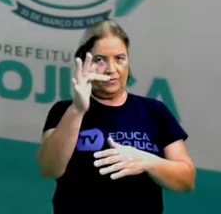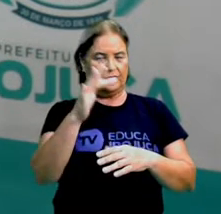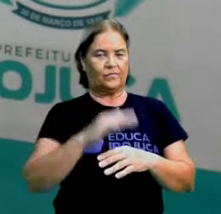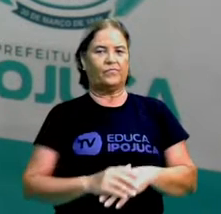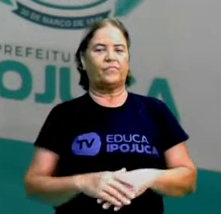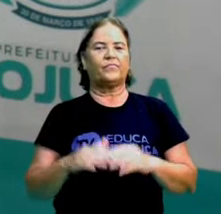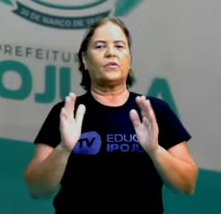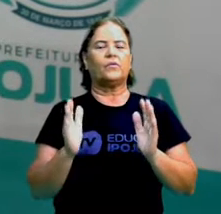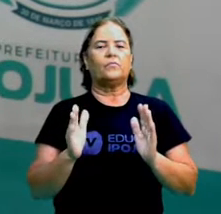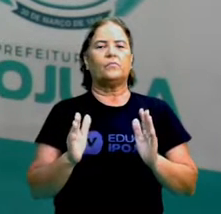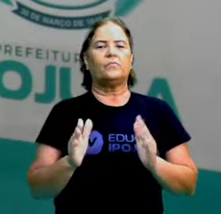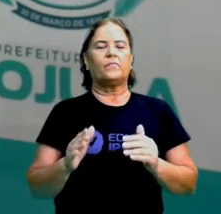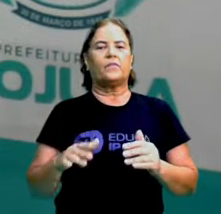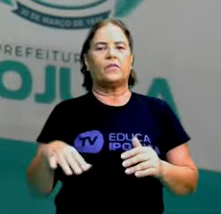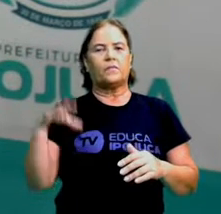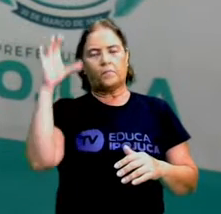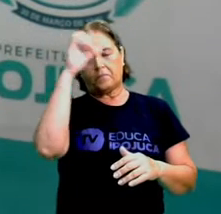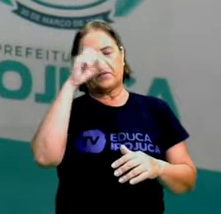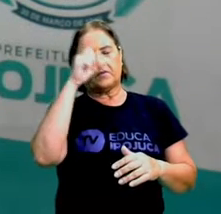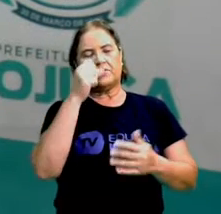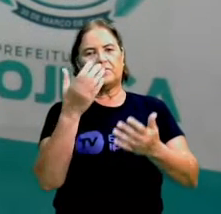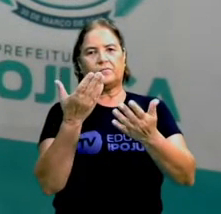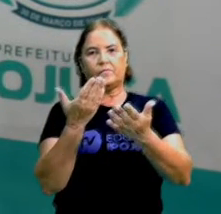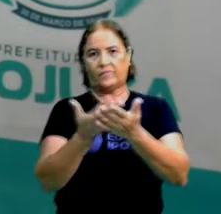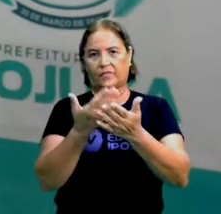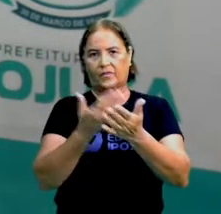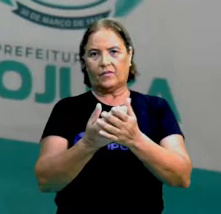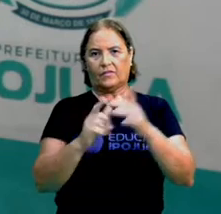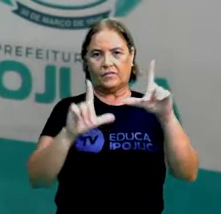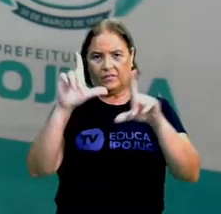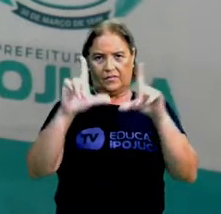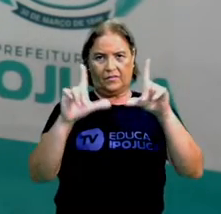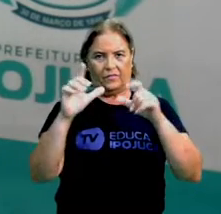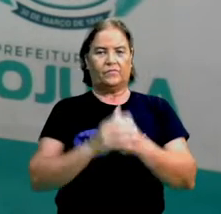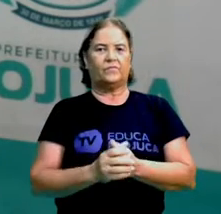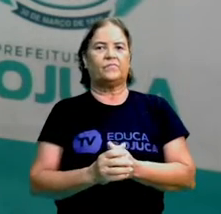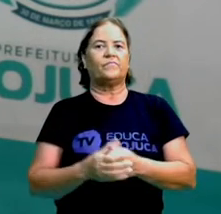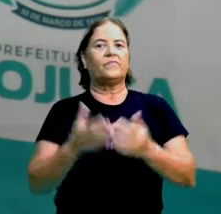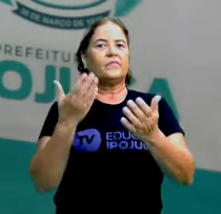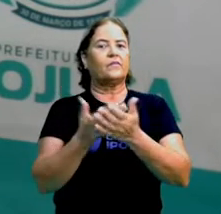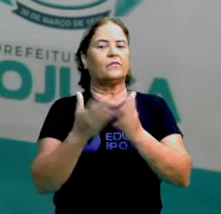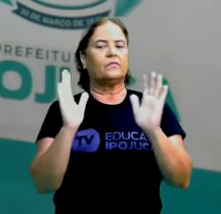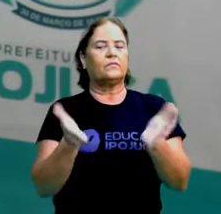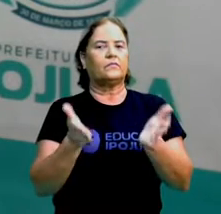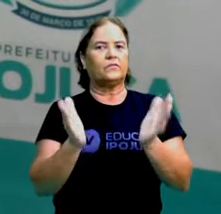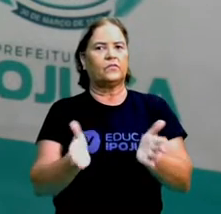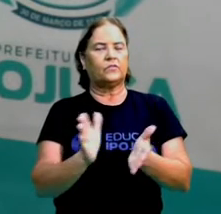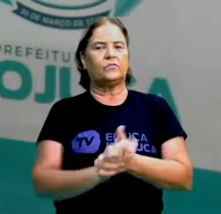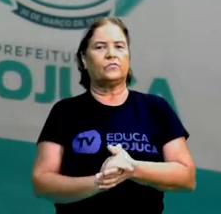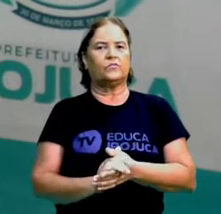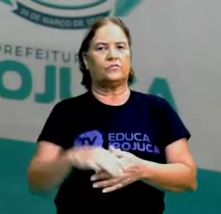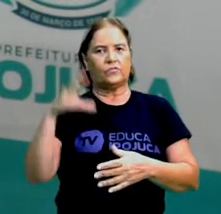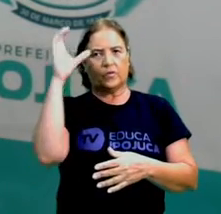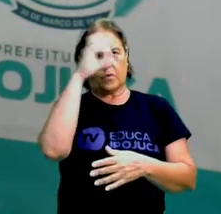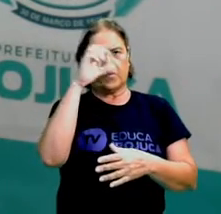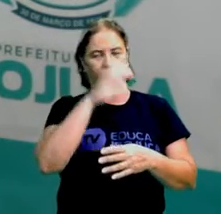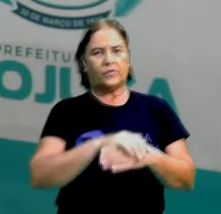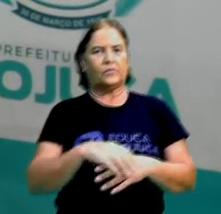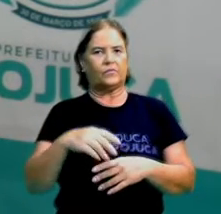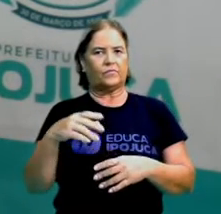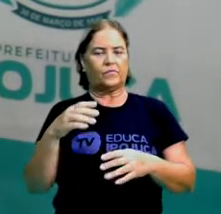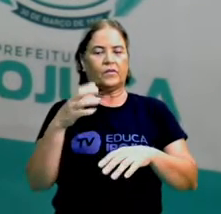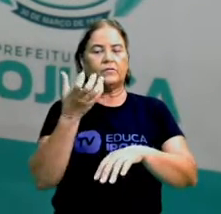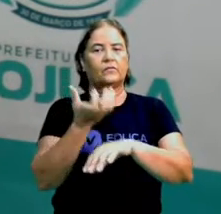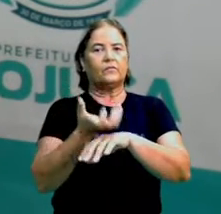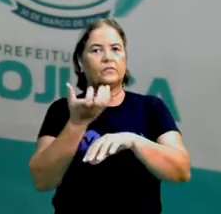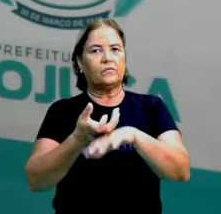aprender com as aulas na TV. E na aula de hoje, o nosso embarque do aprender é na disciplina de